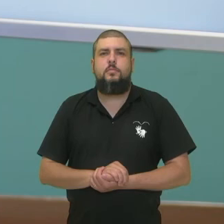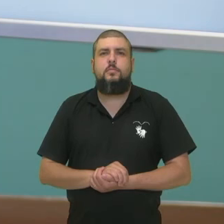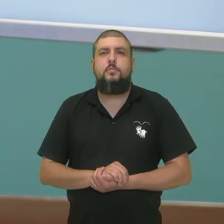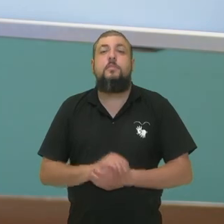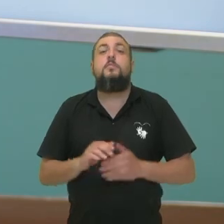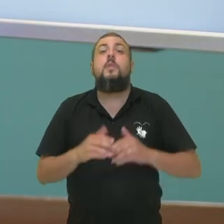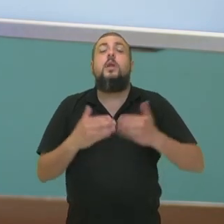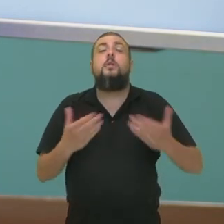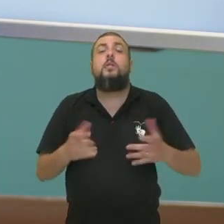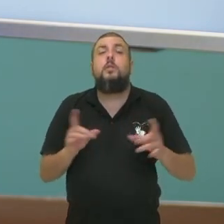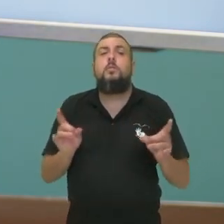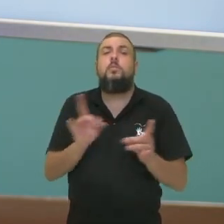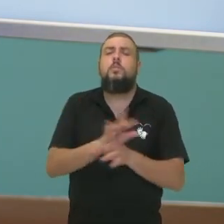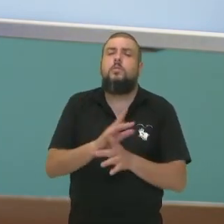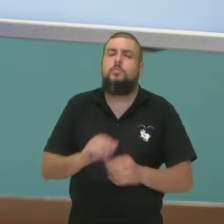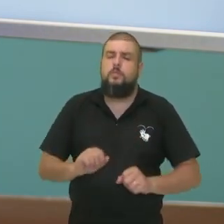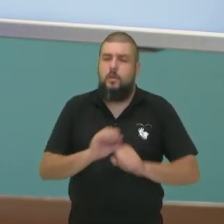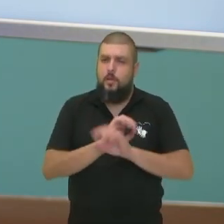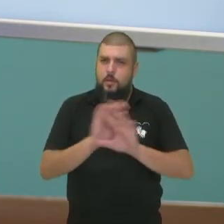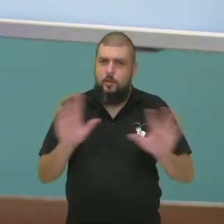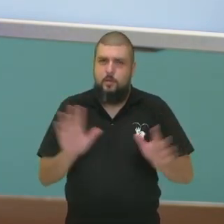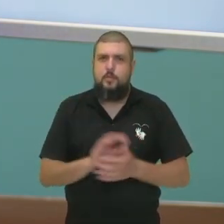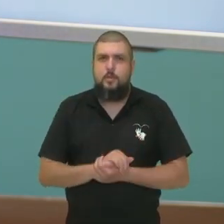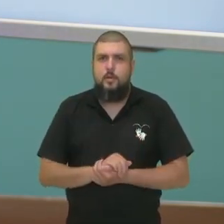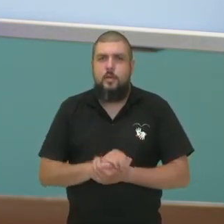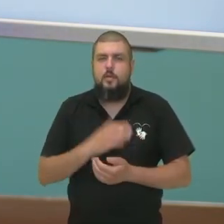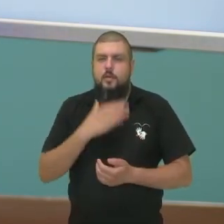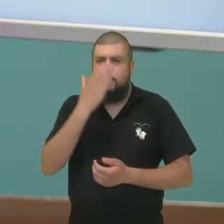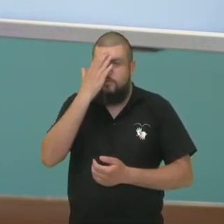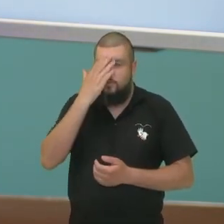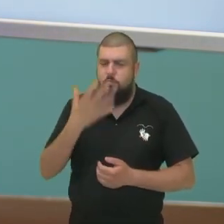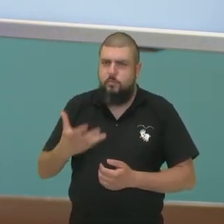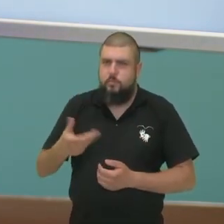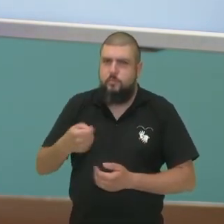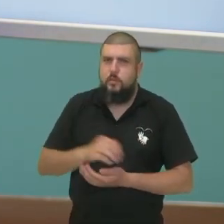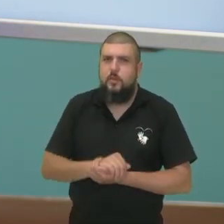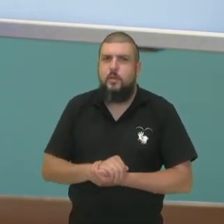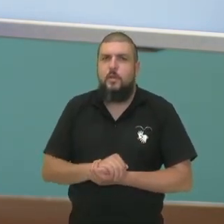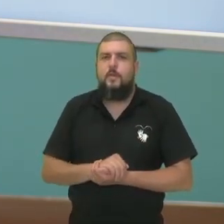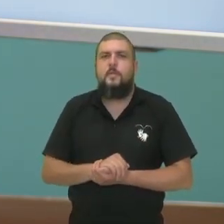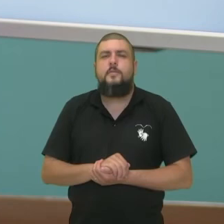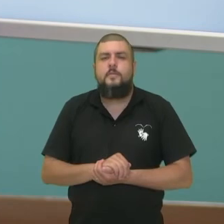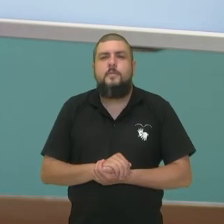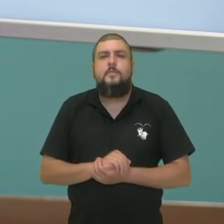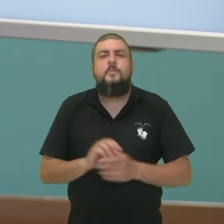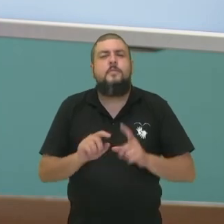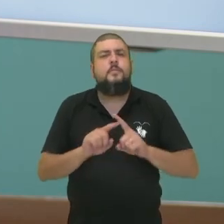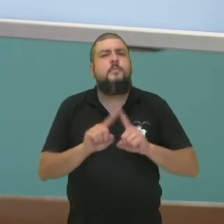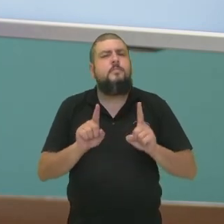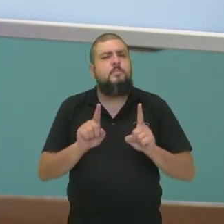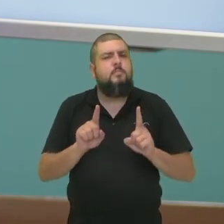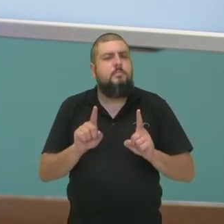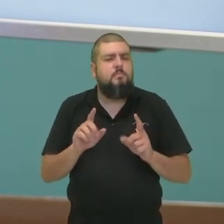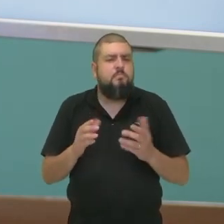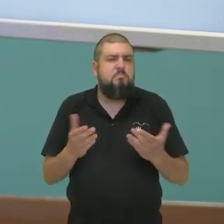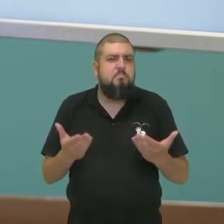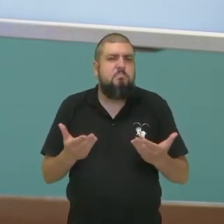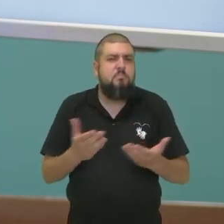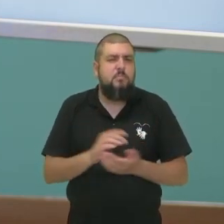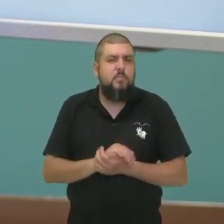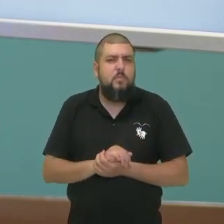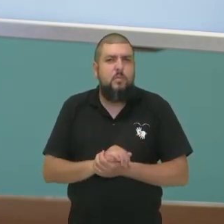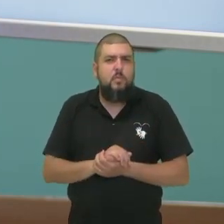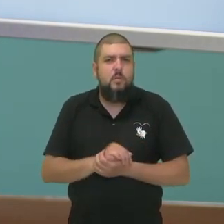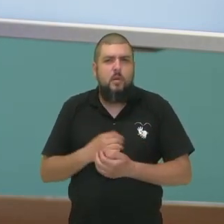e aí, terminou? Claro que você terminou, né? Você é rápido, muito tranquilo. Mas agora, por